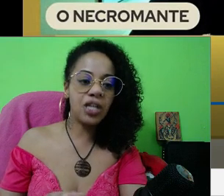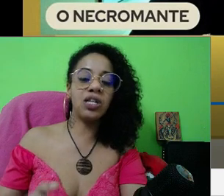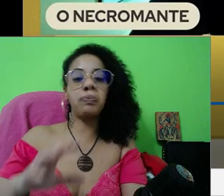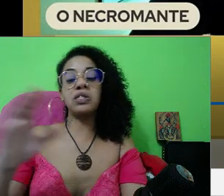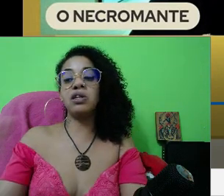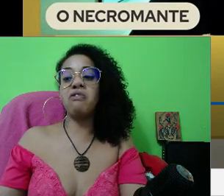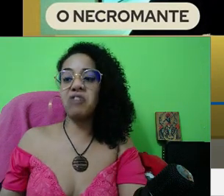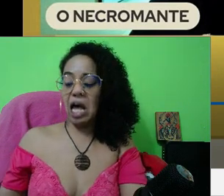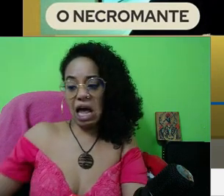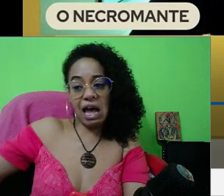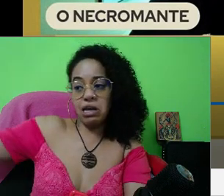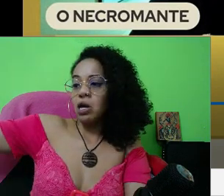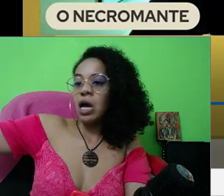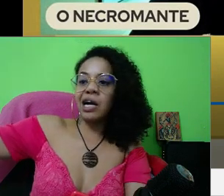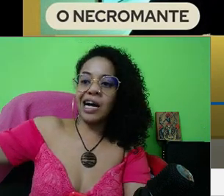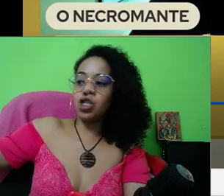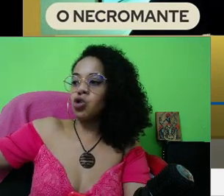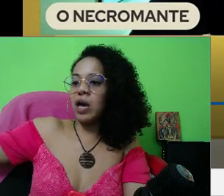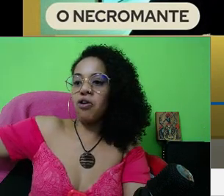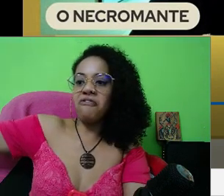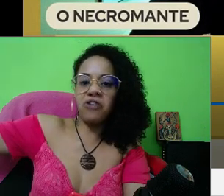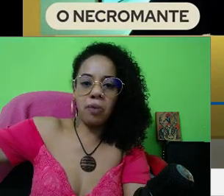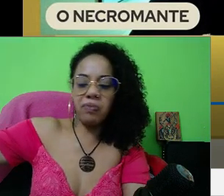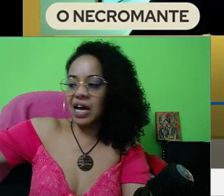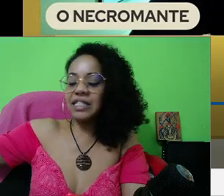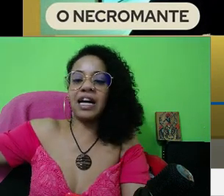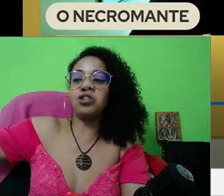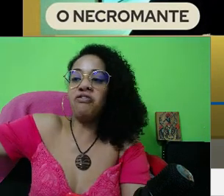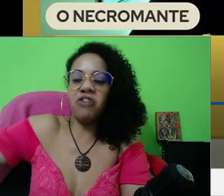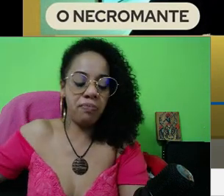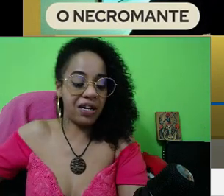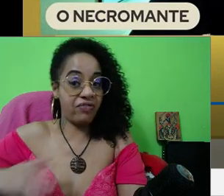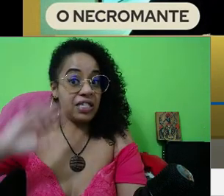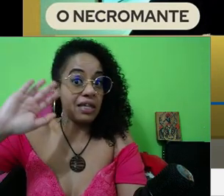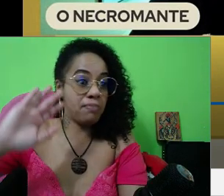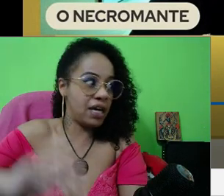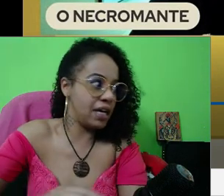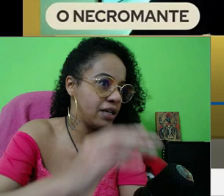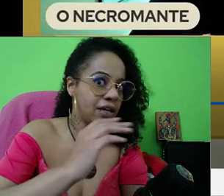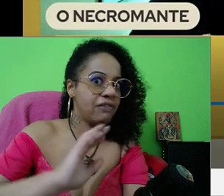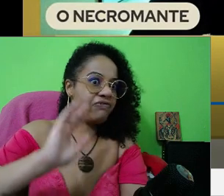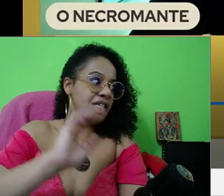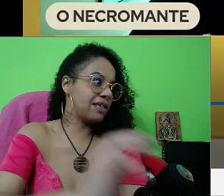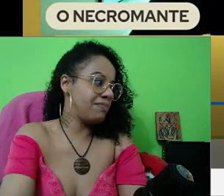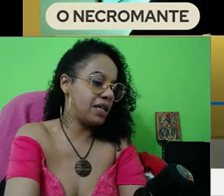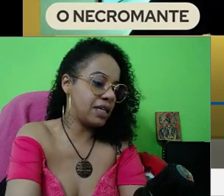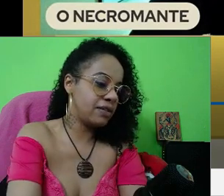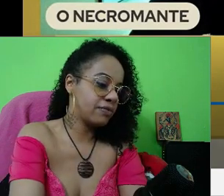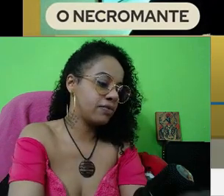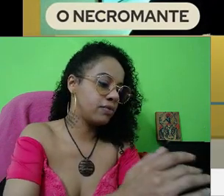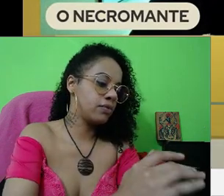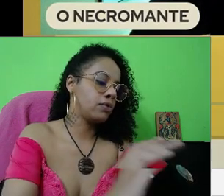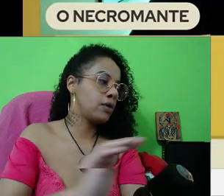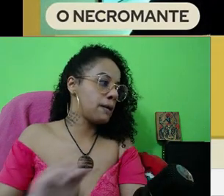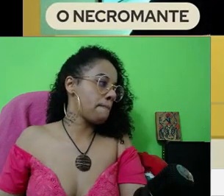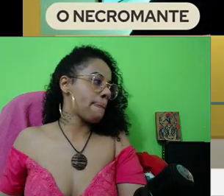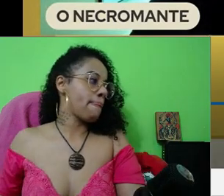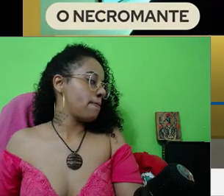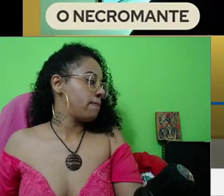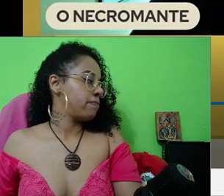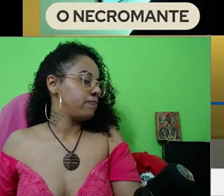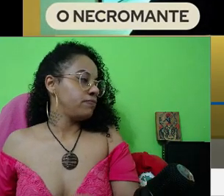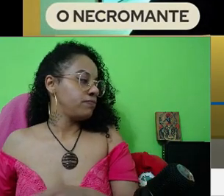biodiversidade né porque senão vão falar ai Cachoeira catofóbica vai saber né vai saber né